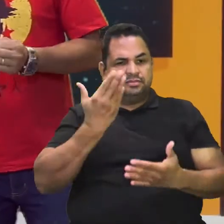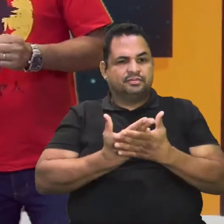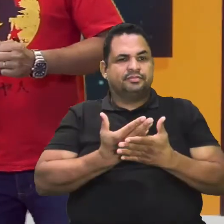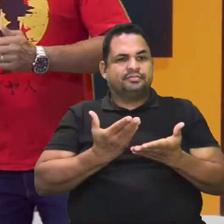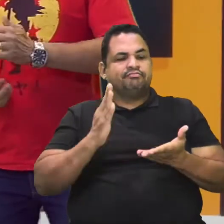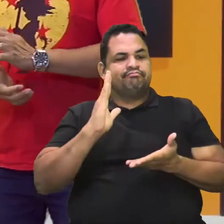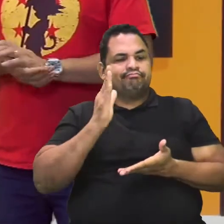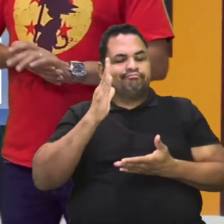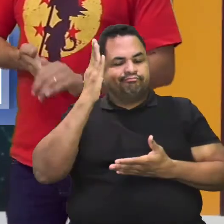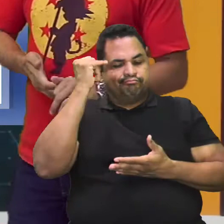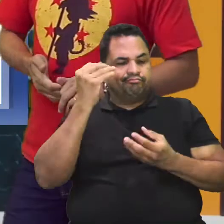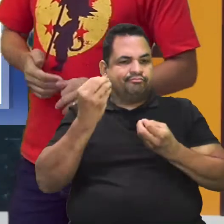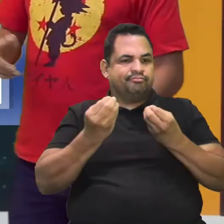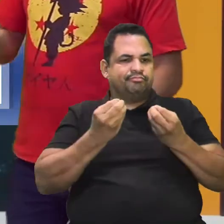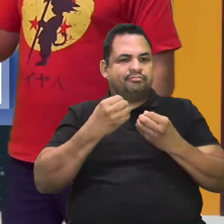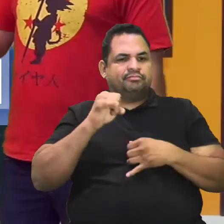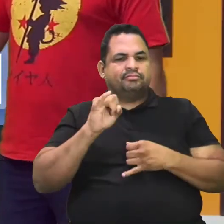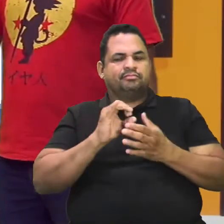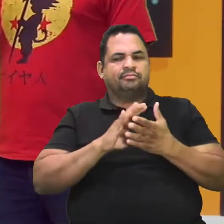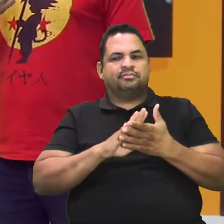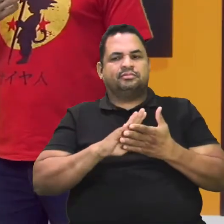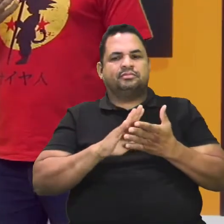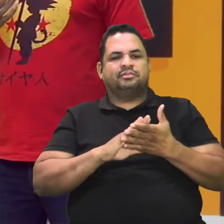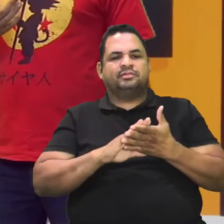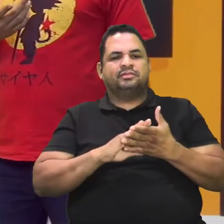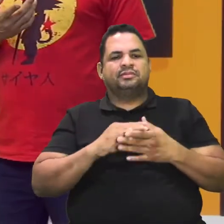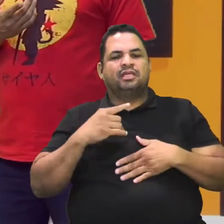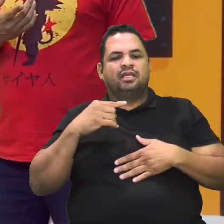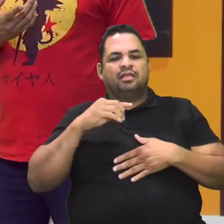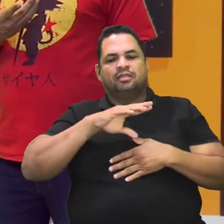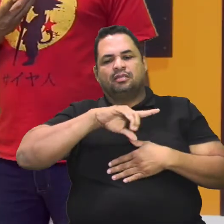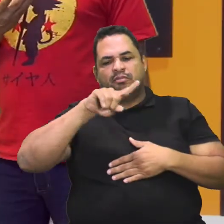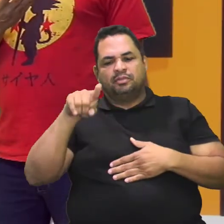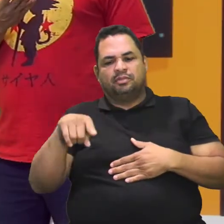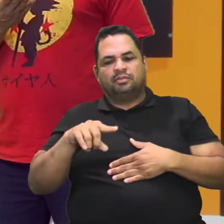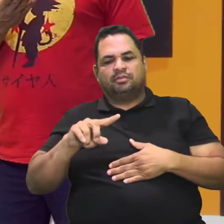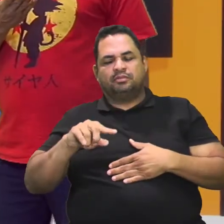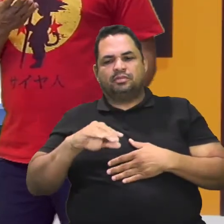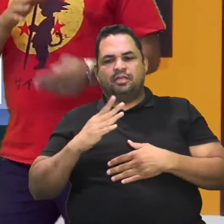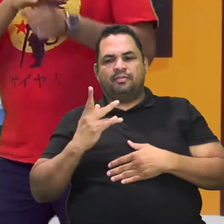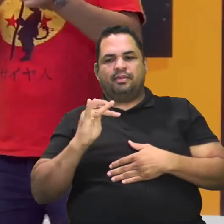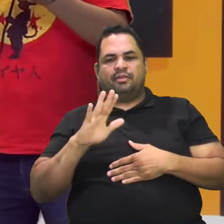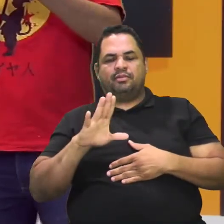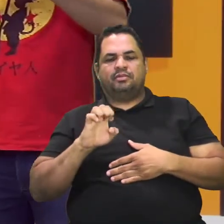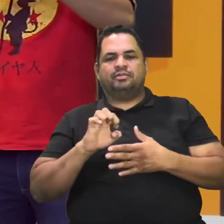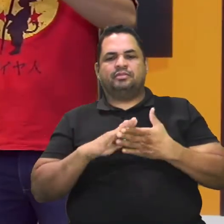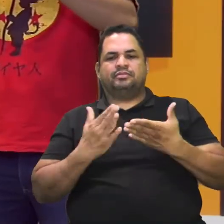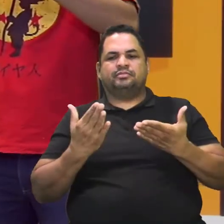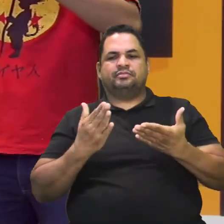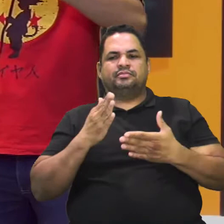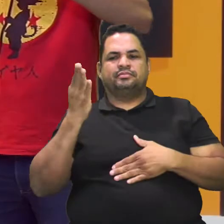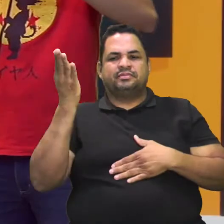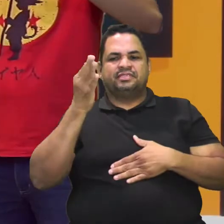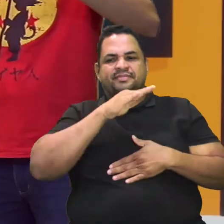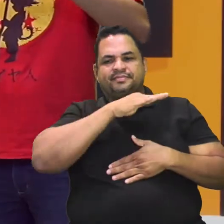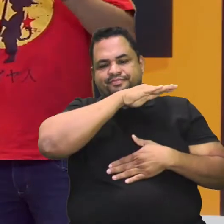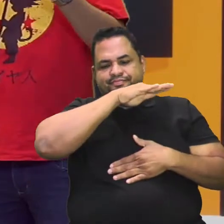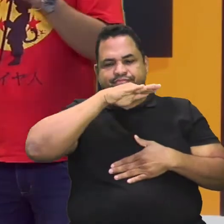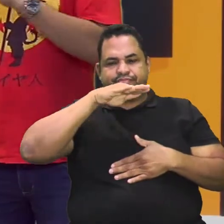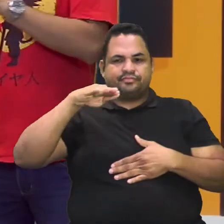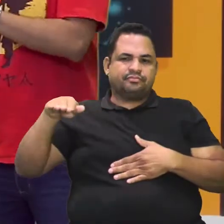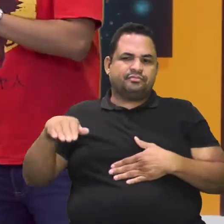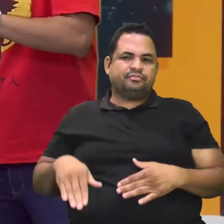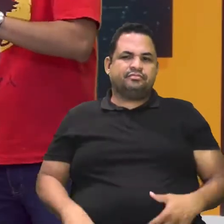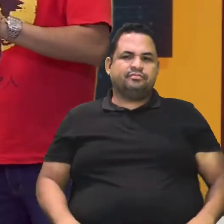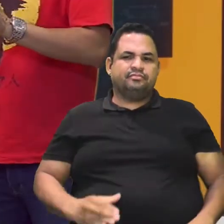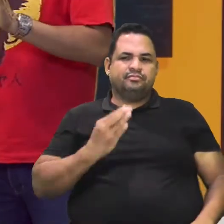vocês têm condição de já saber se é elipse, se é parábola, se é hipérbole. Por favor, né? Olha Acho que só. já, né? O corte reto